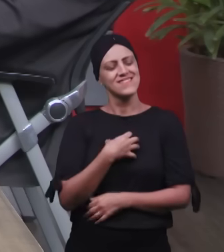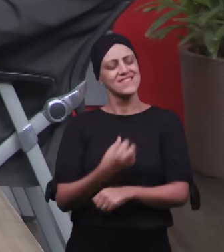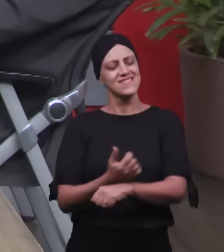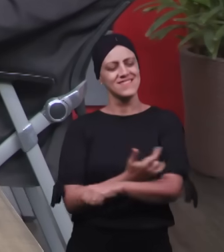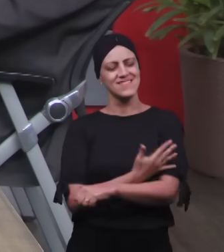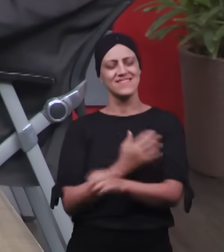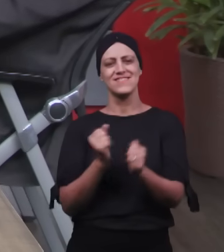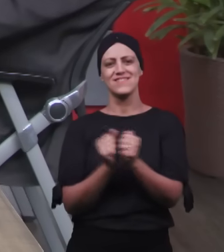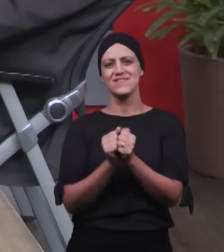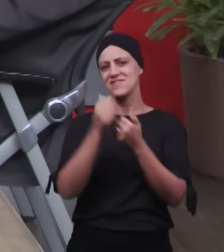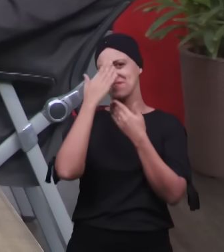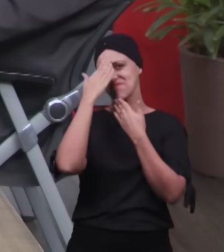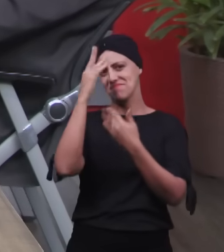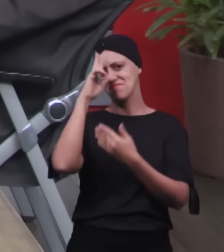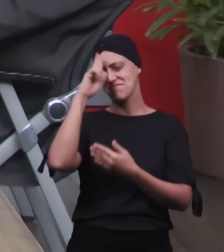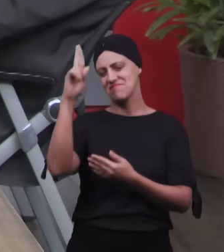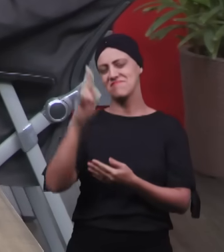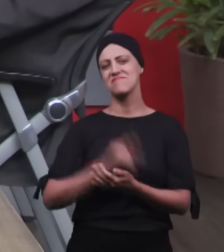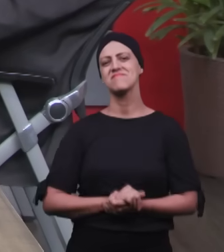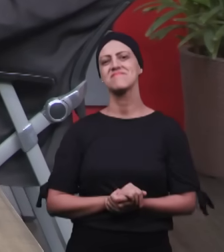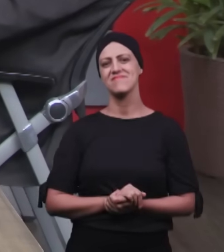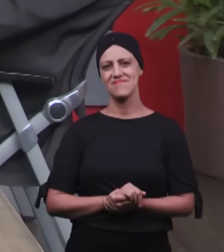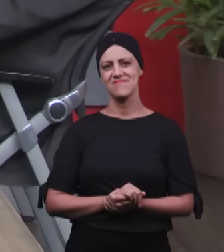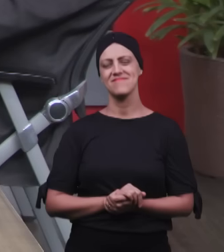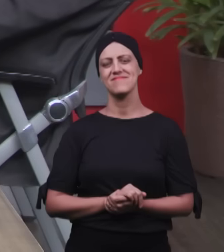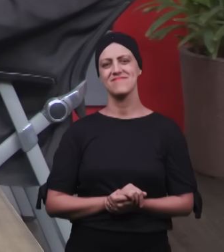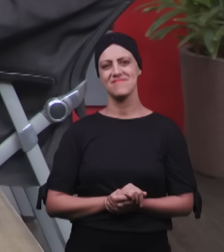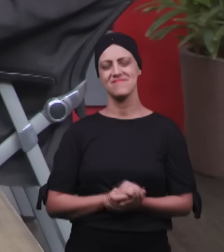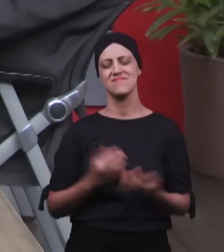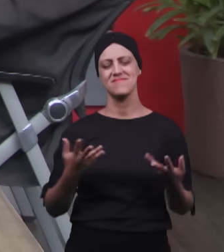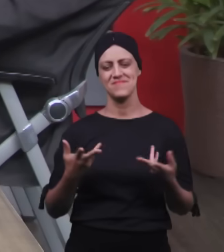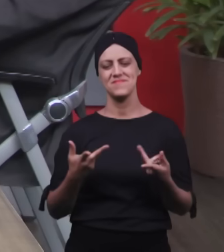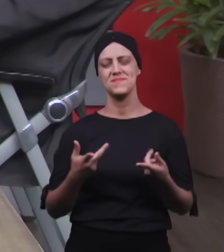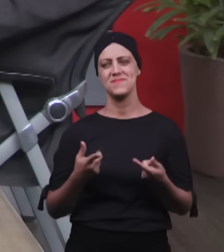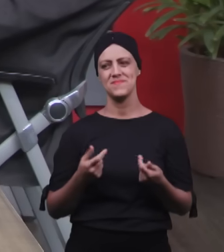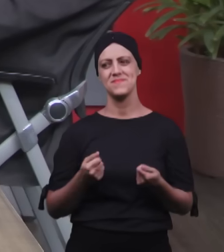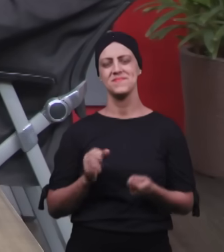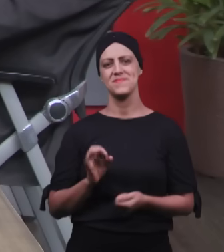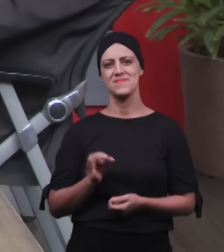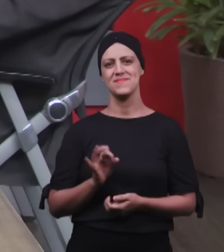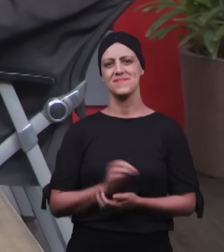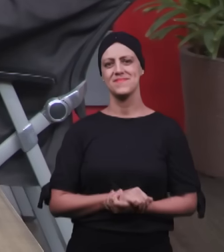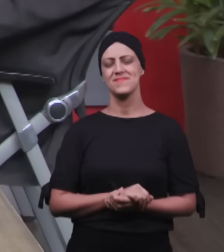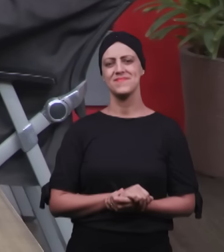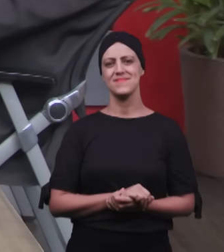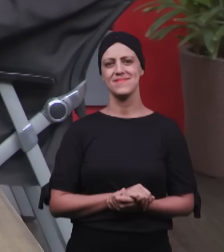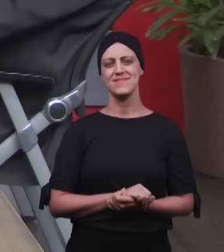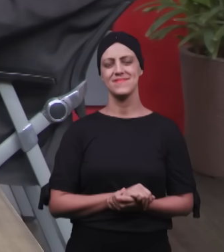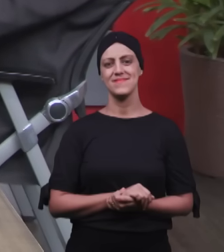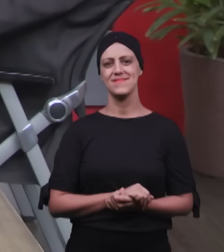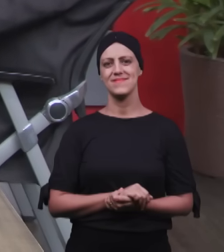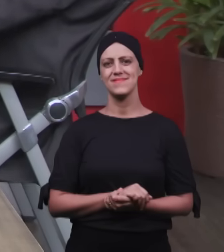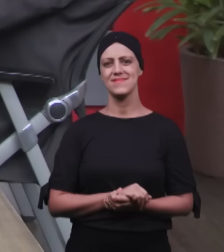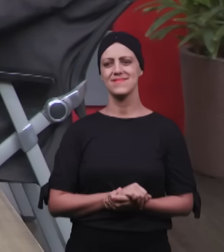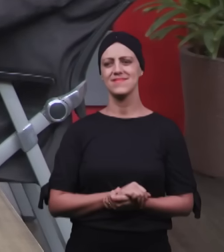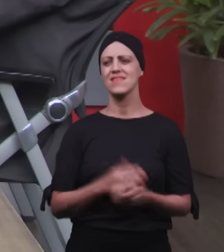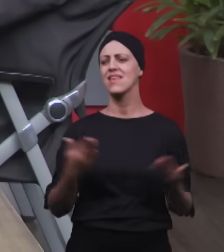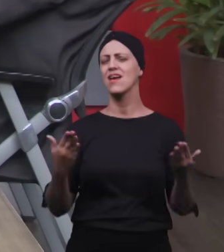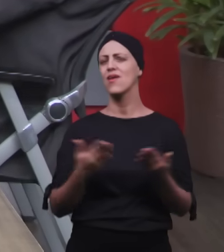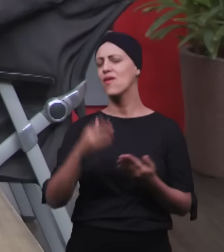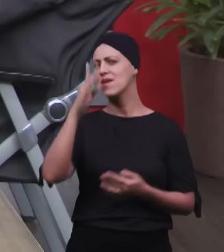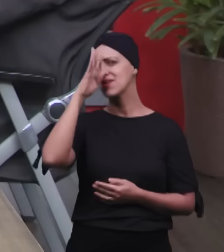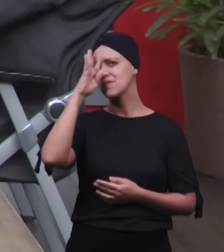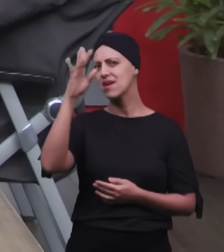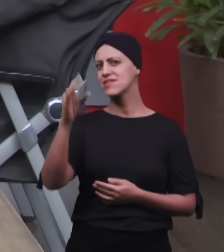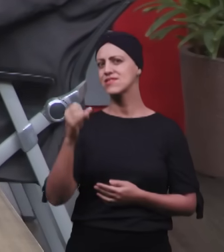lá juntos glorificamos ao senhor foi um atendimento um plantão maravilhoso naquele dia para todos nós agora imagina se